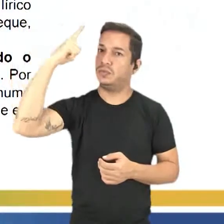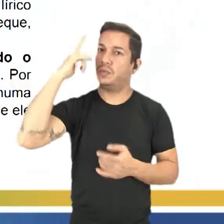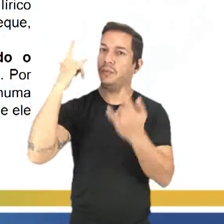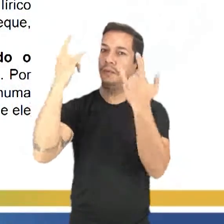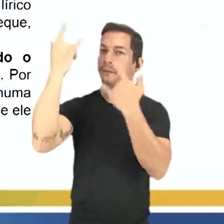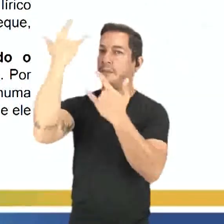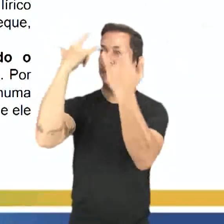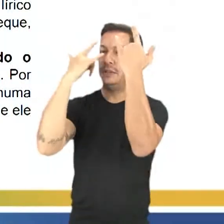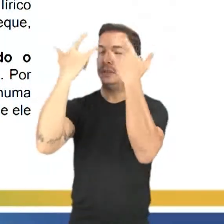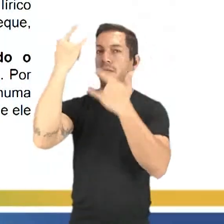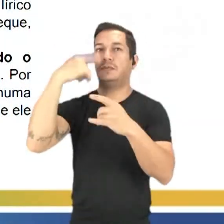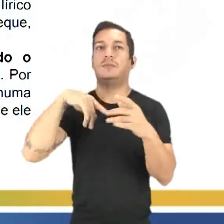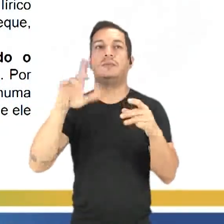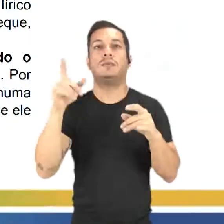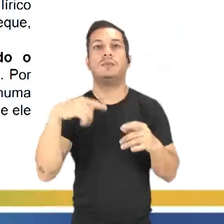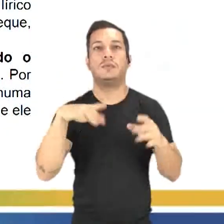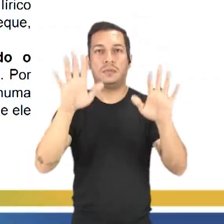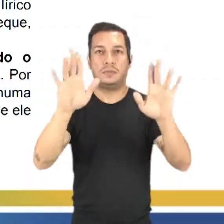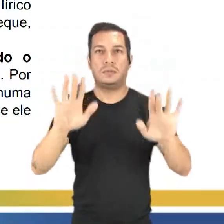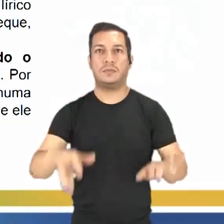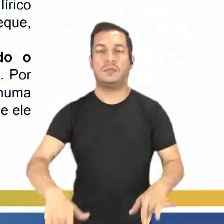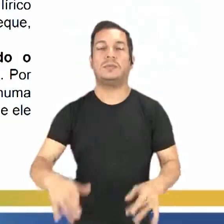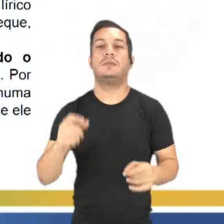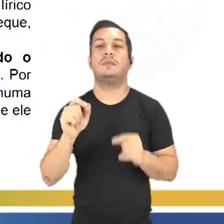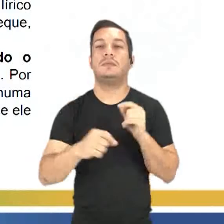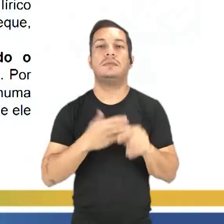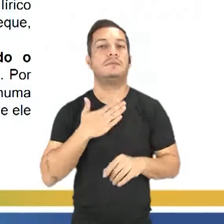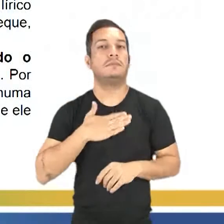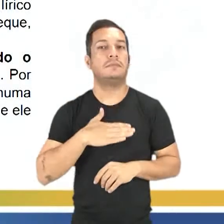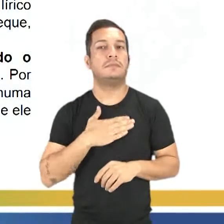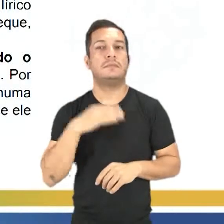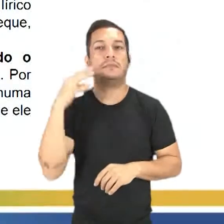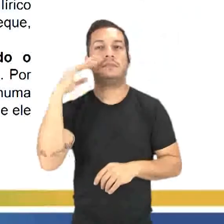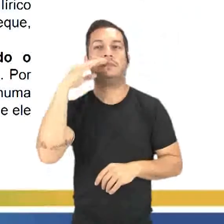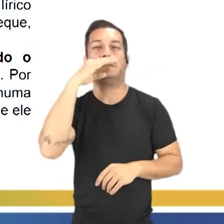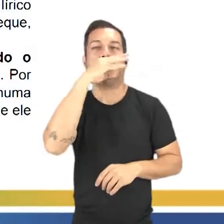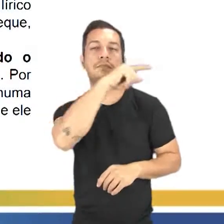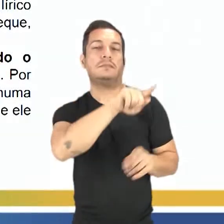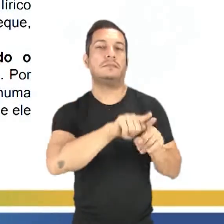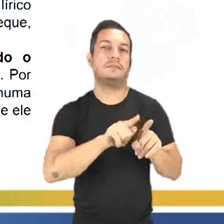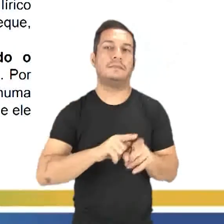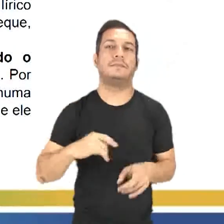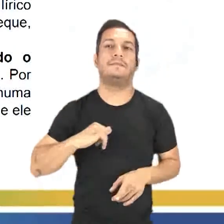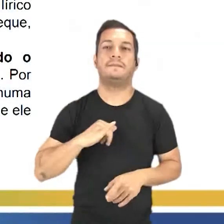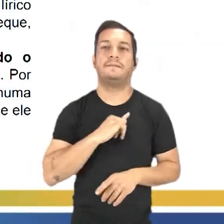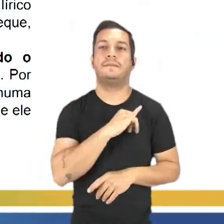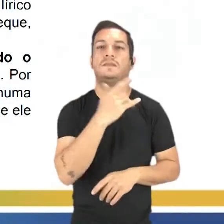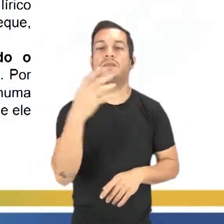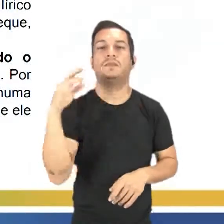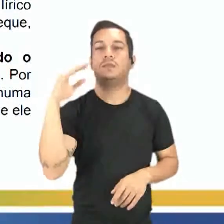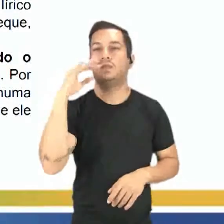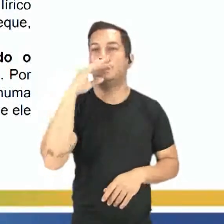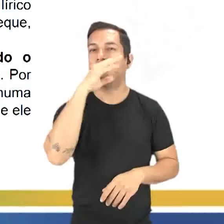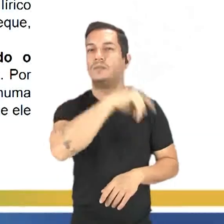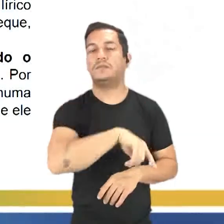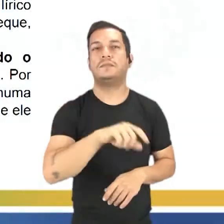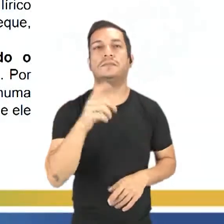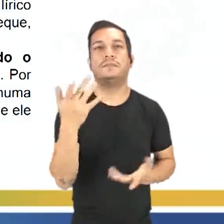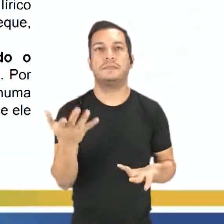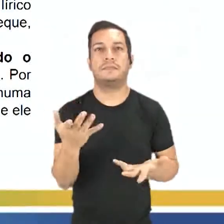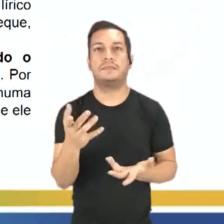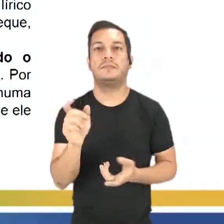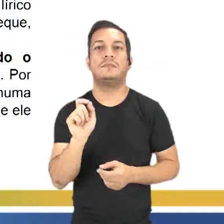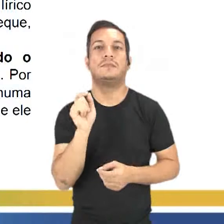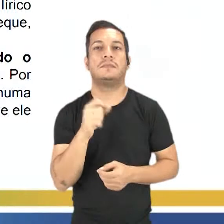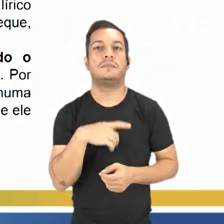cortinas de modo morno, como o aroma, qual é o sabor do aroma, o que